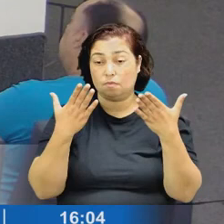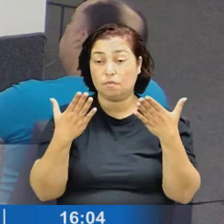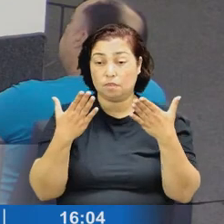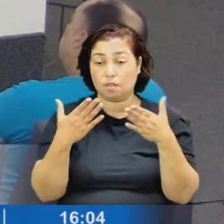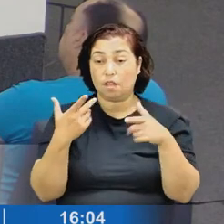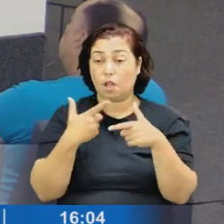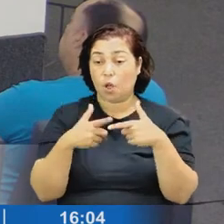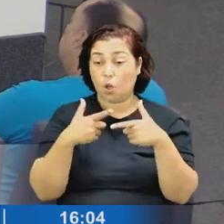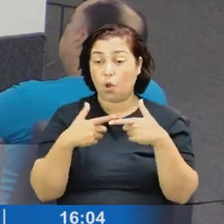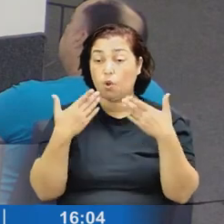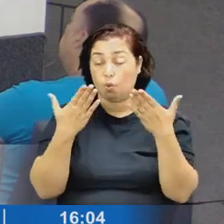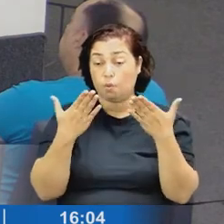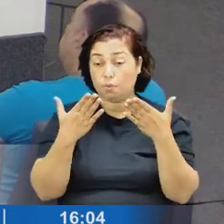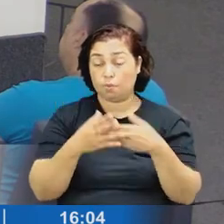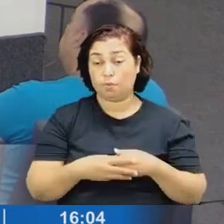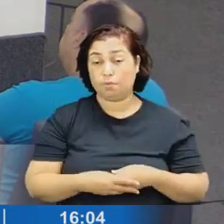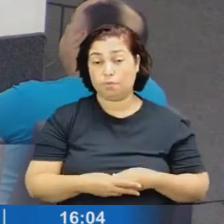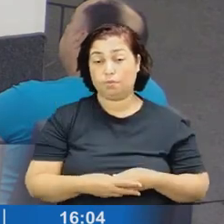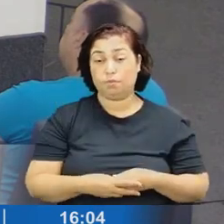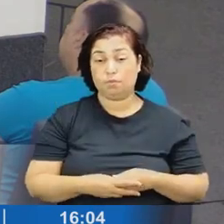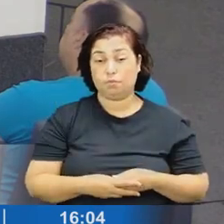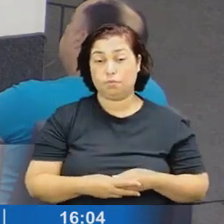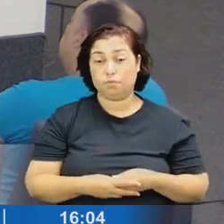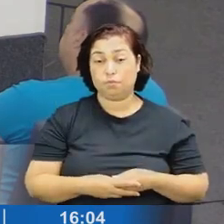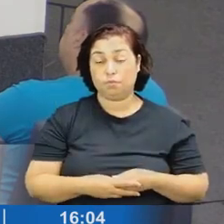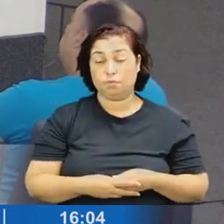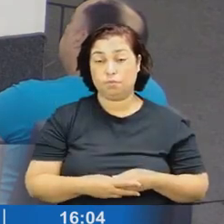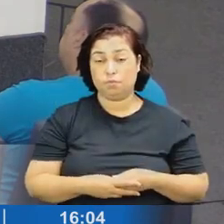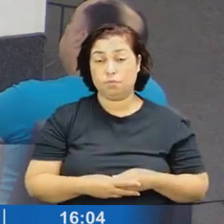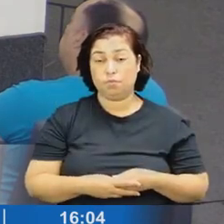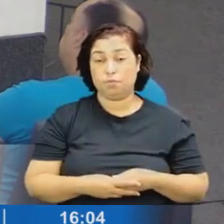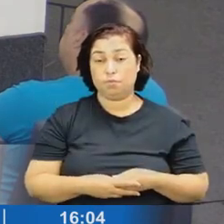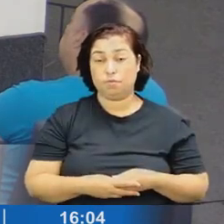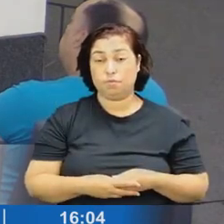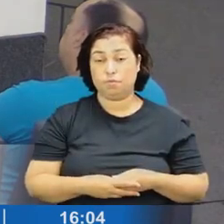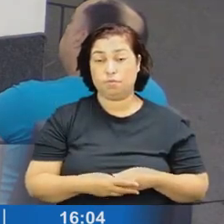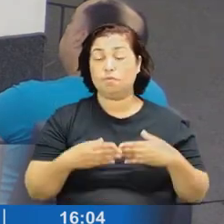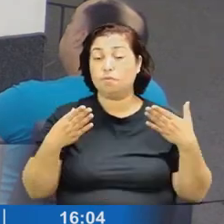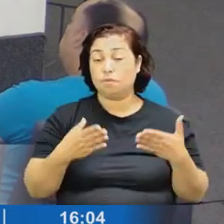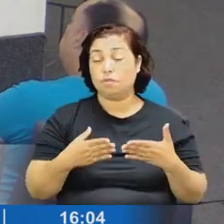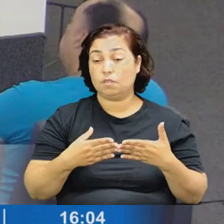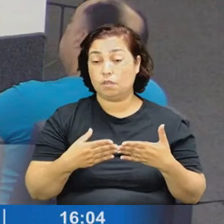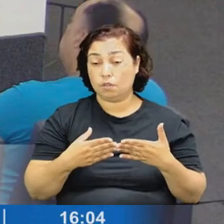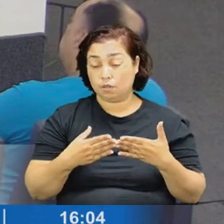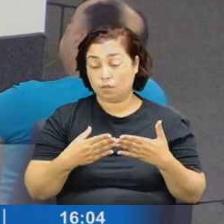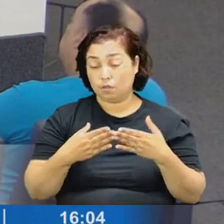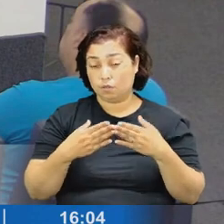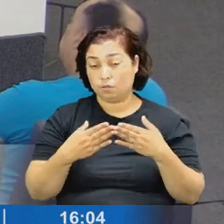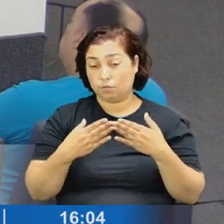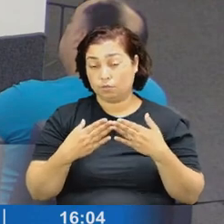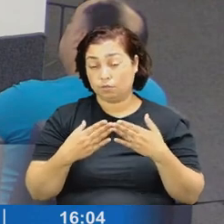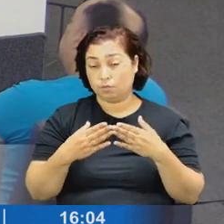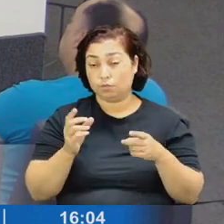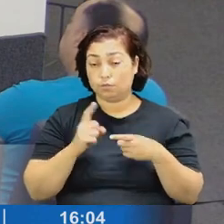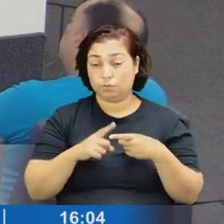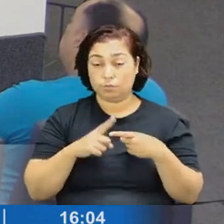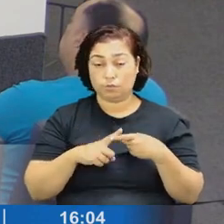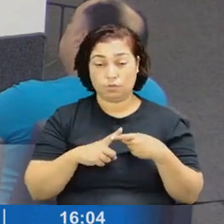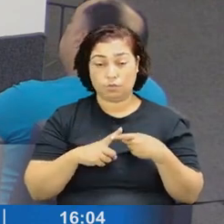problema da comissão de reputação né seja generalista e aleatório hoje é o caminho do fracasso né porque